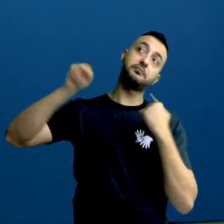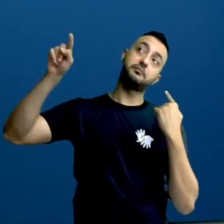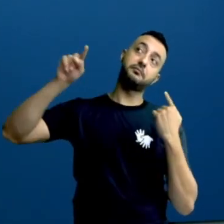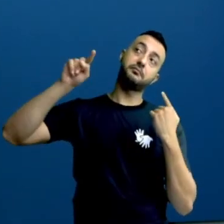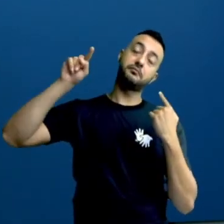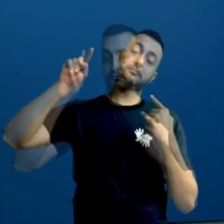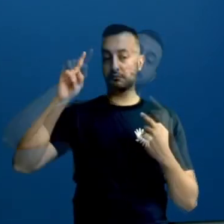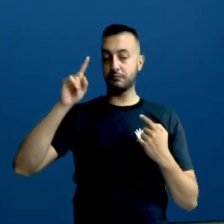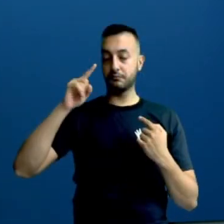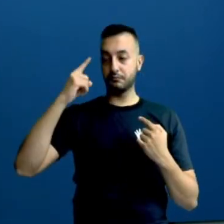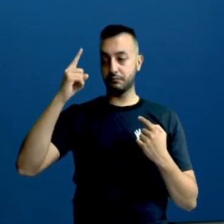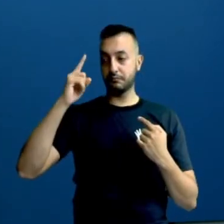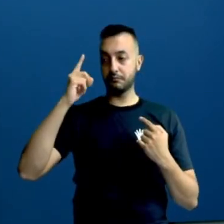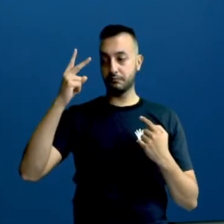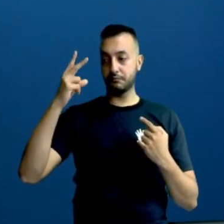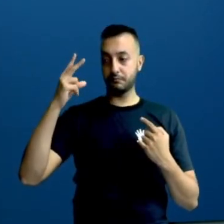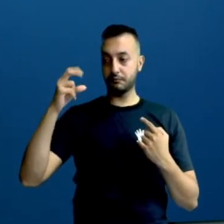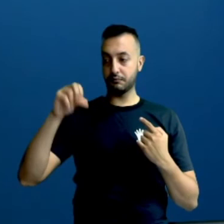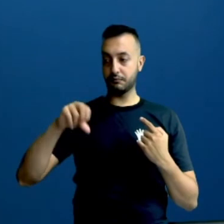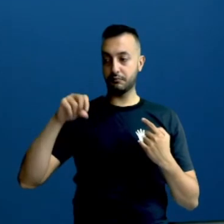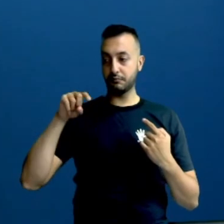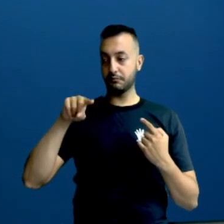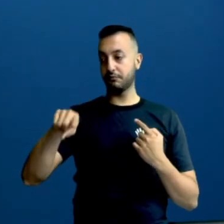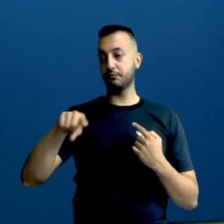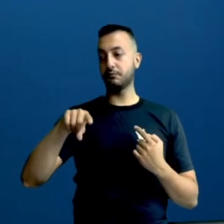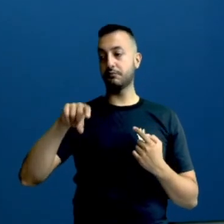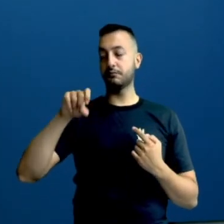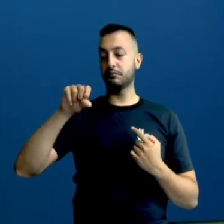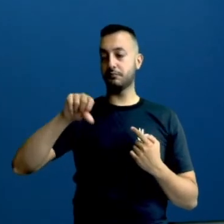do quarto ano, tem